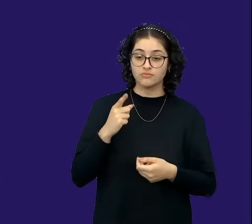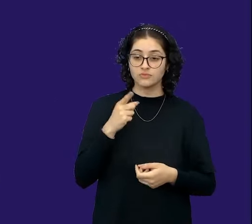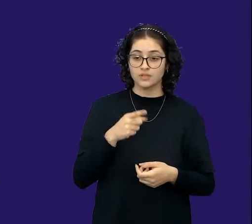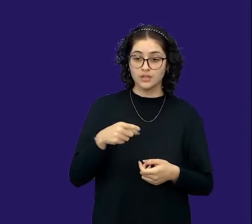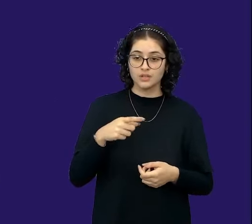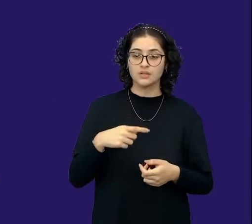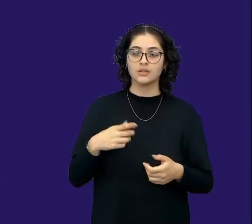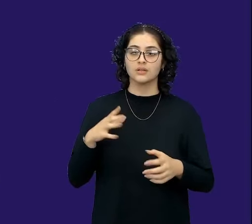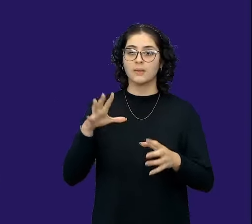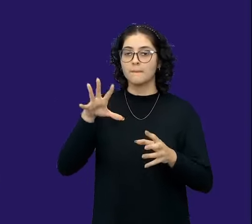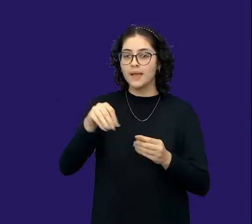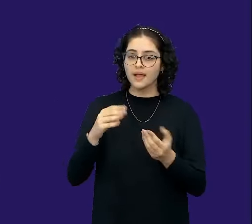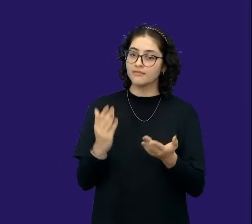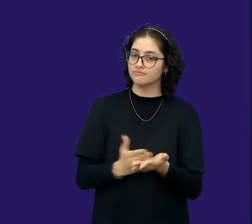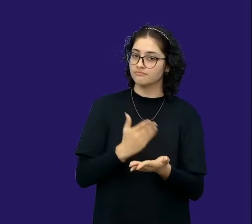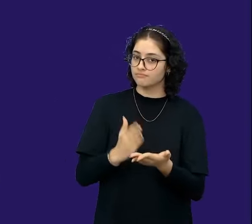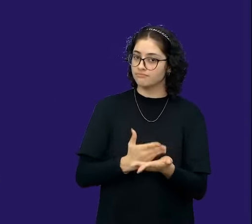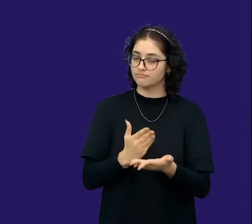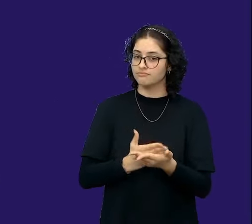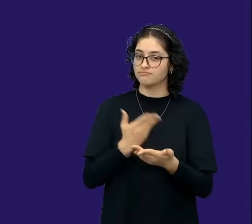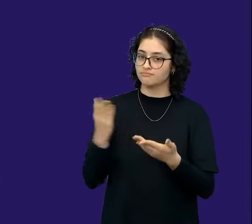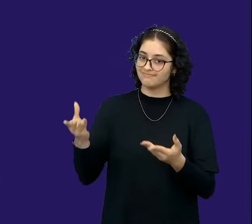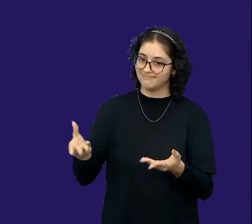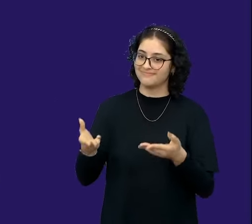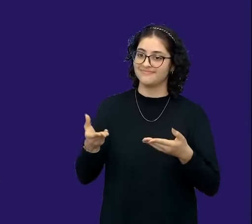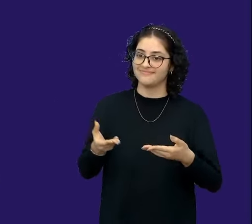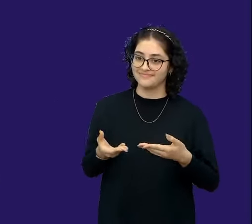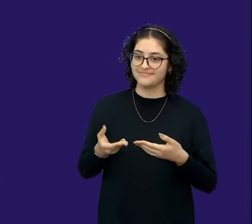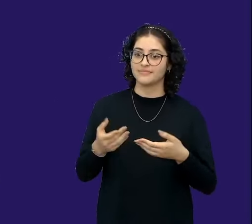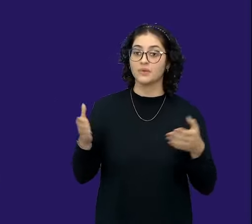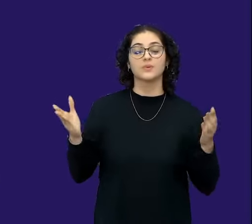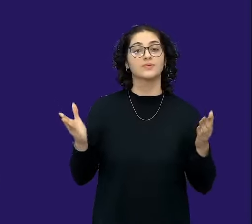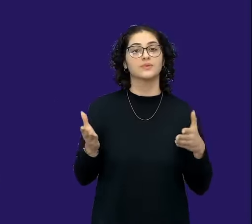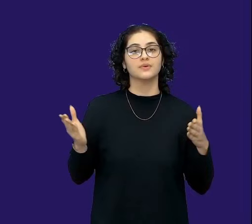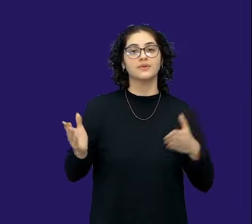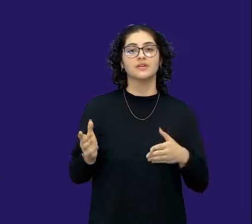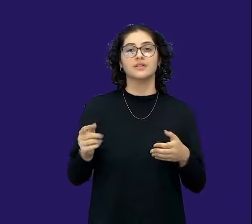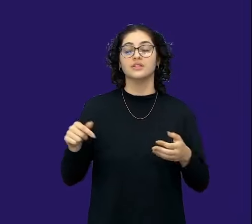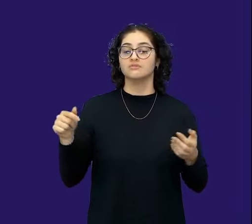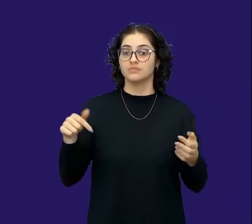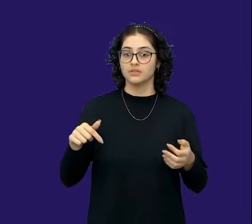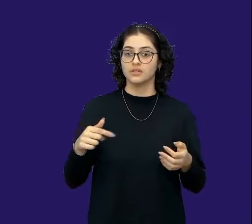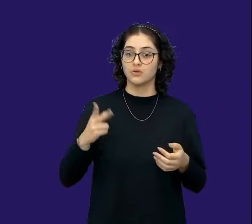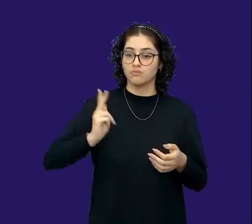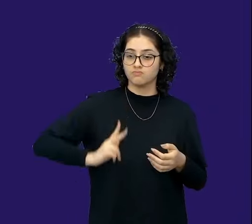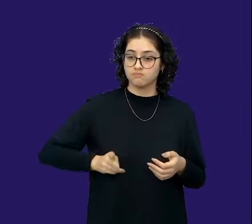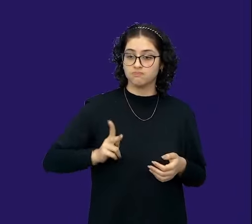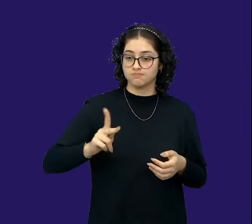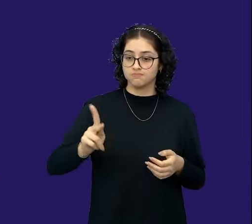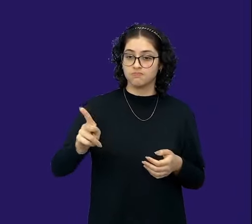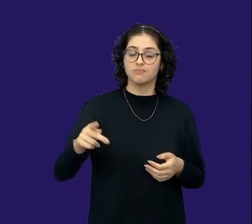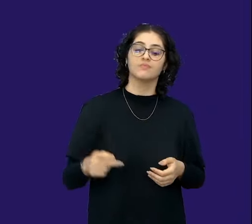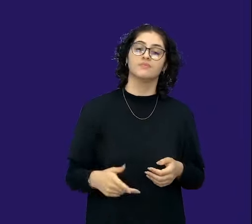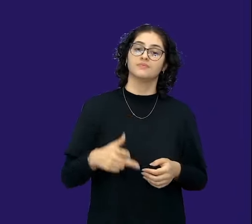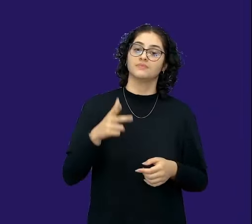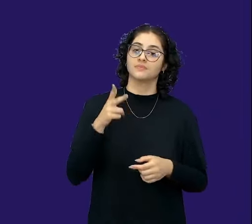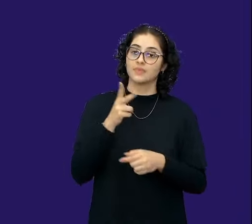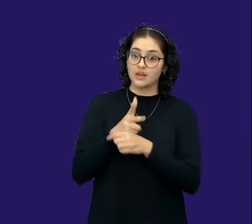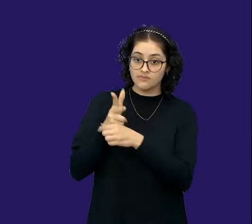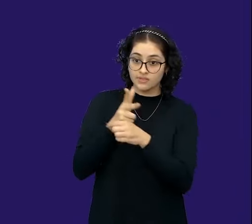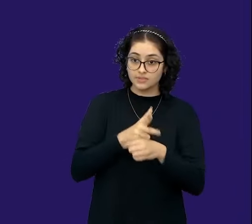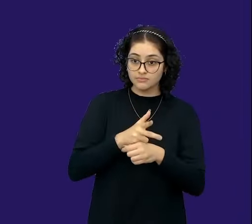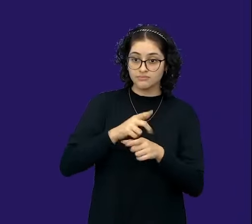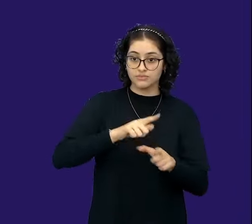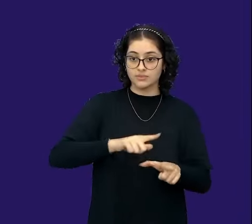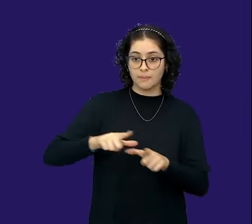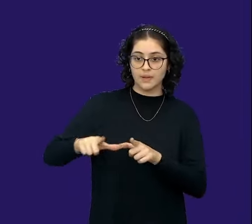o material. Hoje, nós estamos dando continuidade à gravação da semana passada,